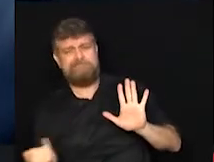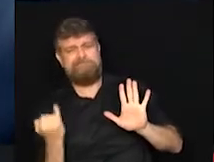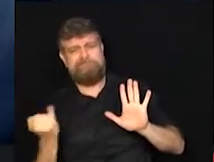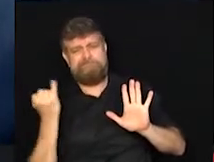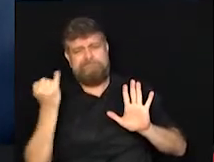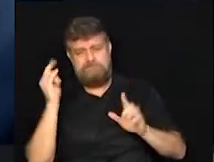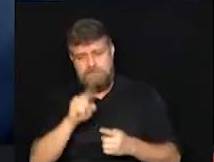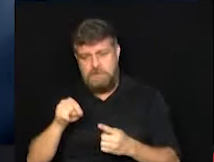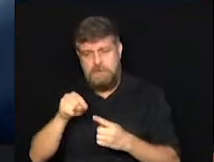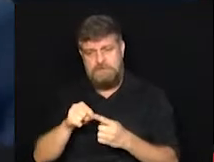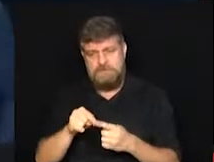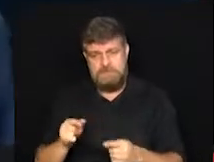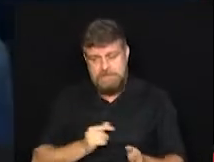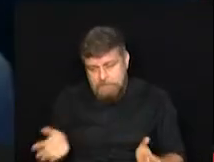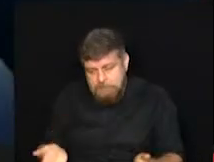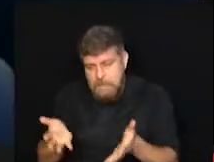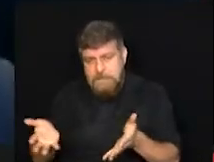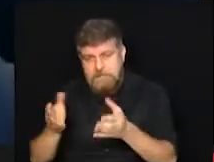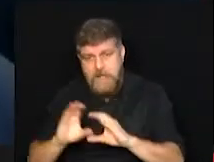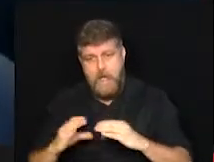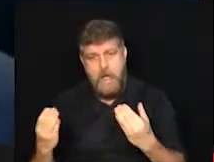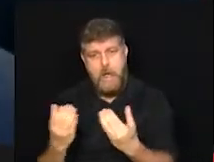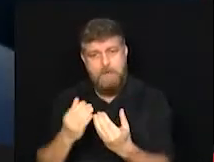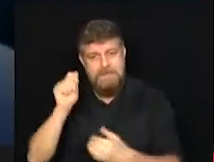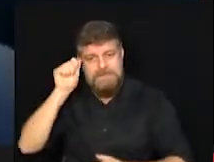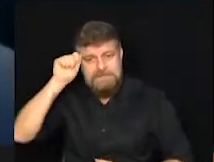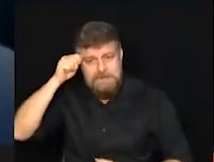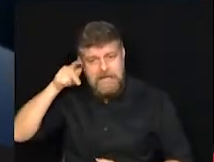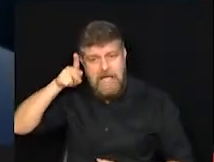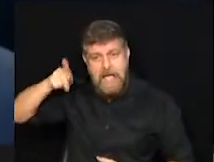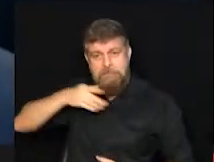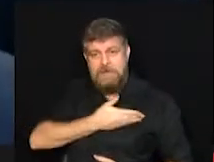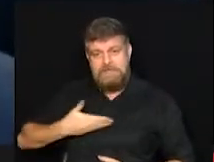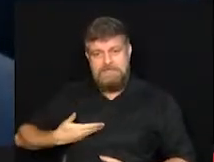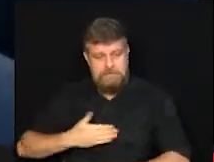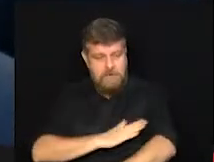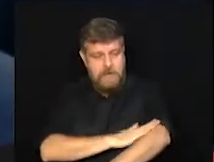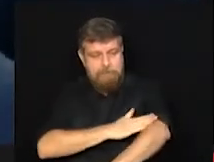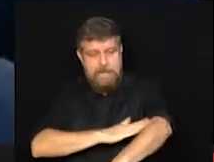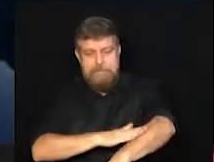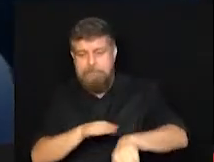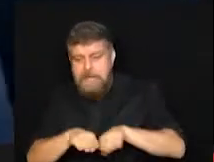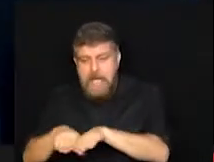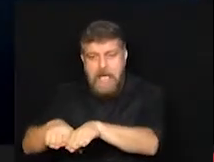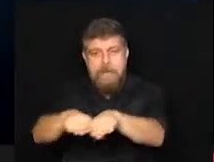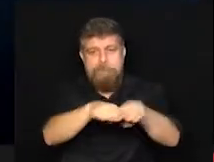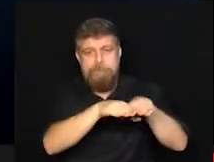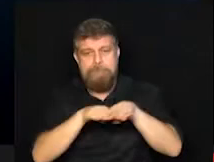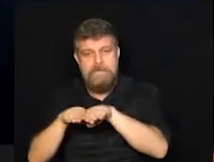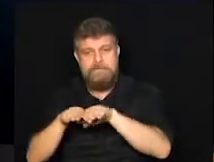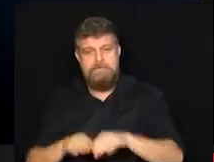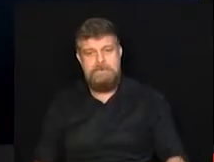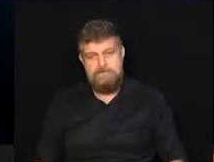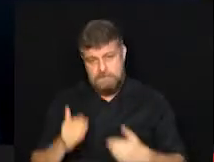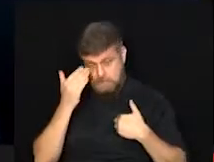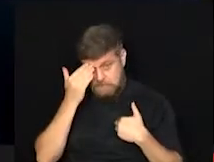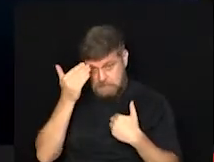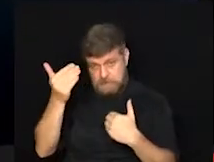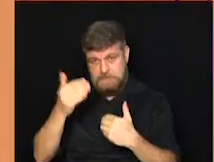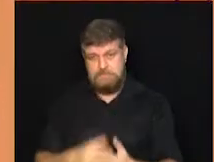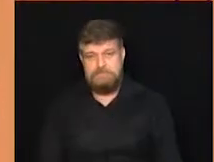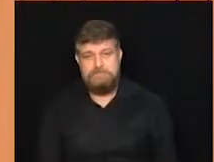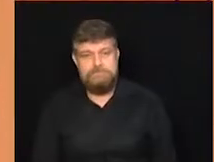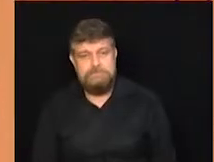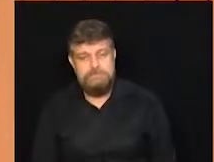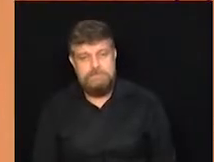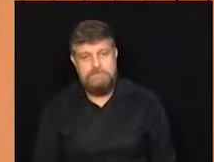promoção e a continuidade da promoção das políticas públicas de igualdade racial do nosso município. Muito obrigado. Eu que